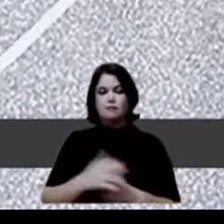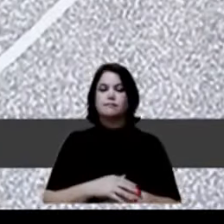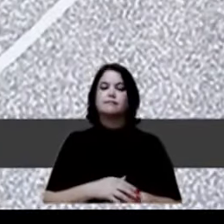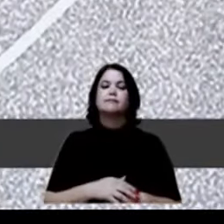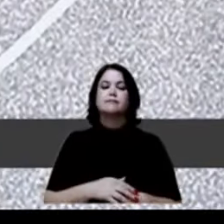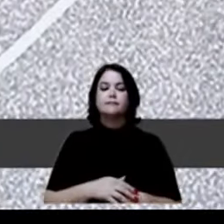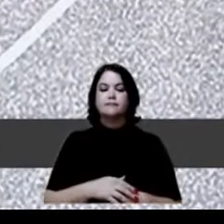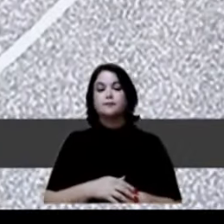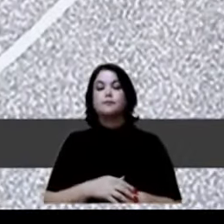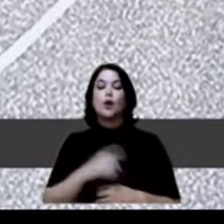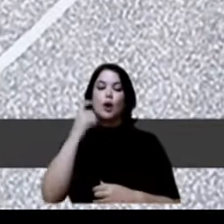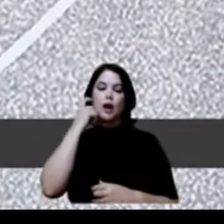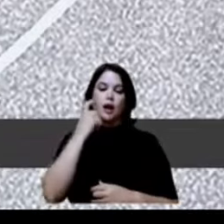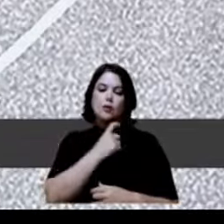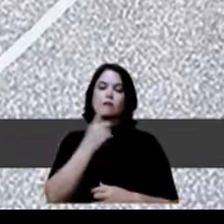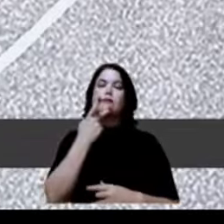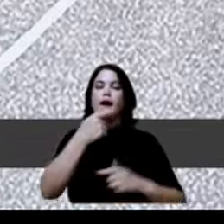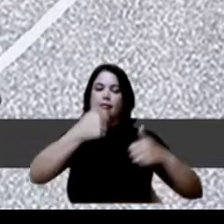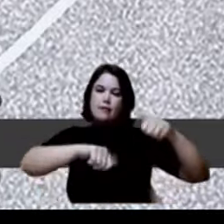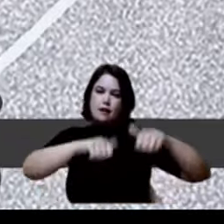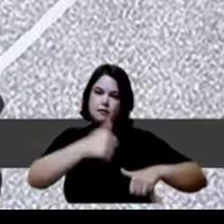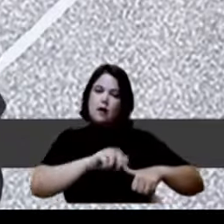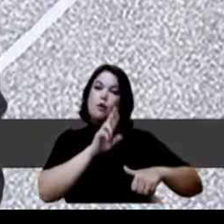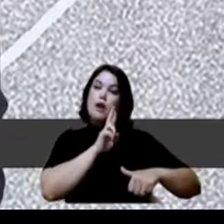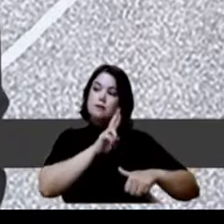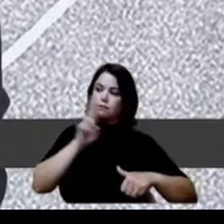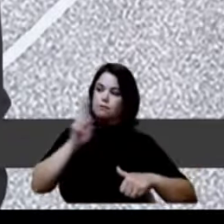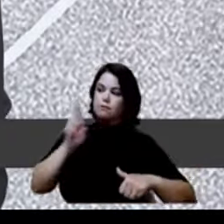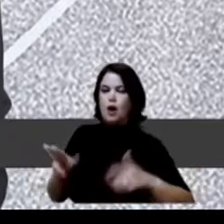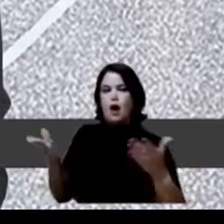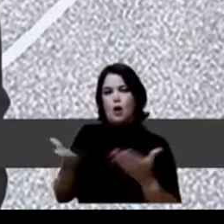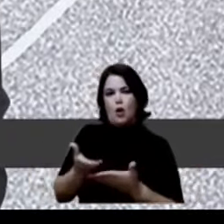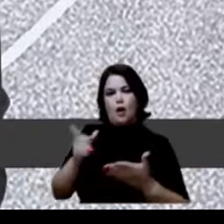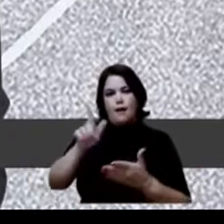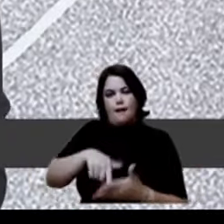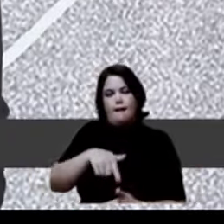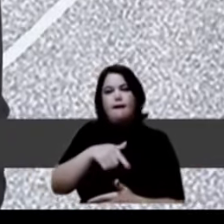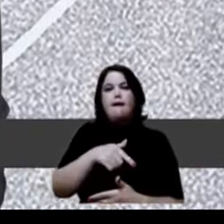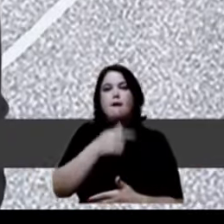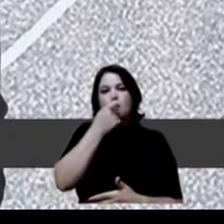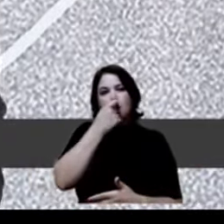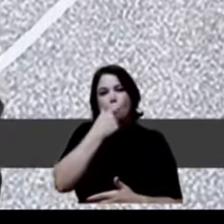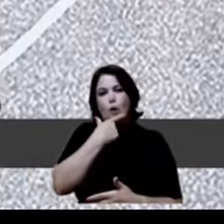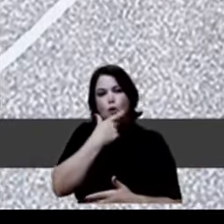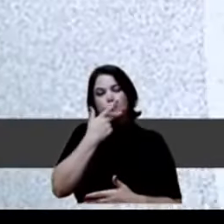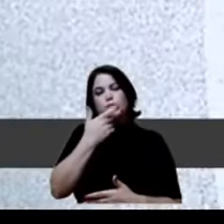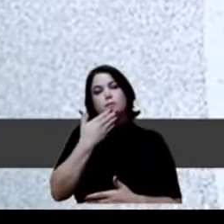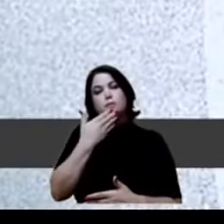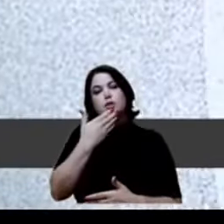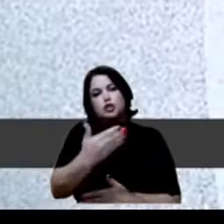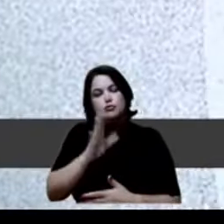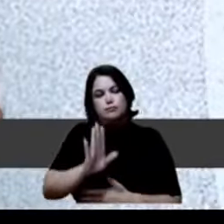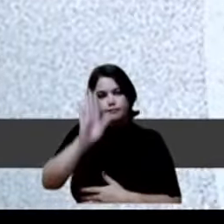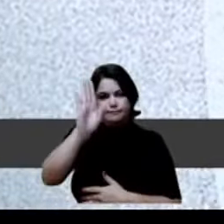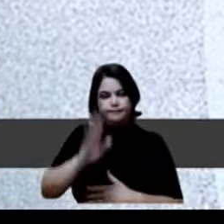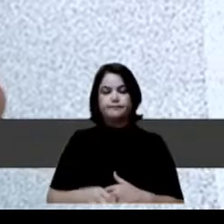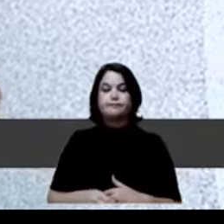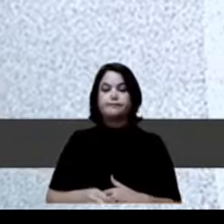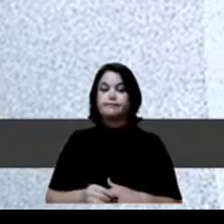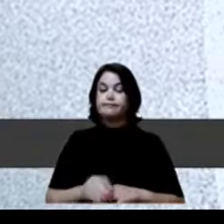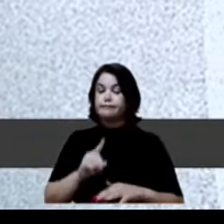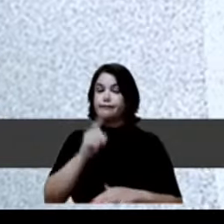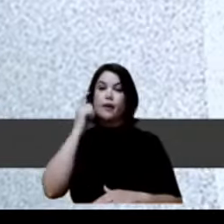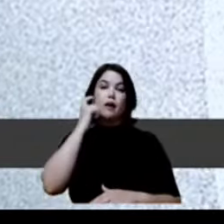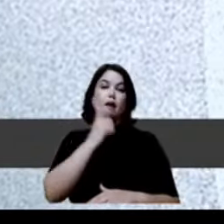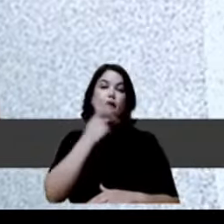de resposta, está sendo analisado. E agora quem vai falar é o candidato Guilherme Boulos, que pediu a palavra. Gente, o Ricardo Nunes faz esse discurso